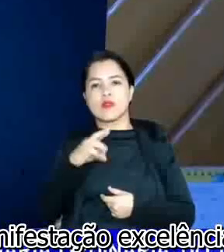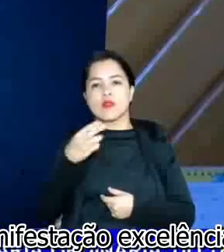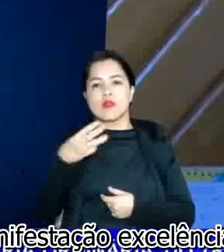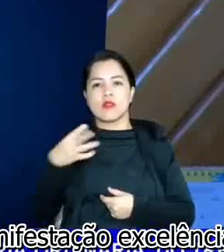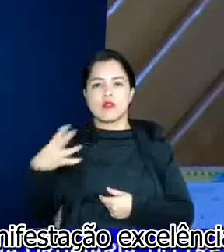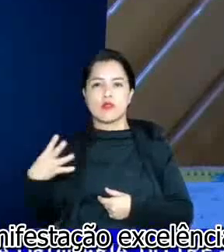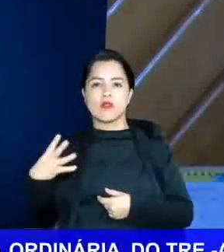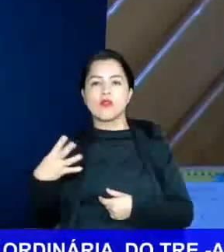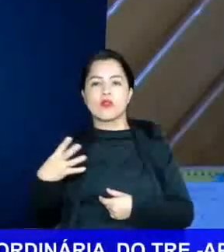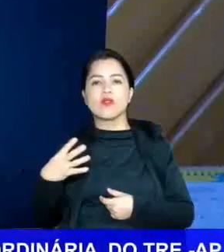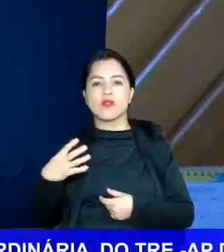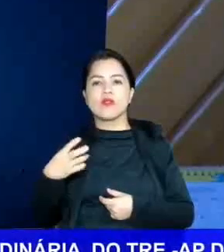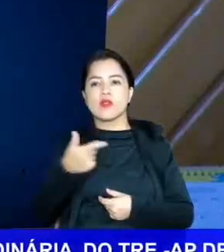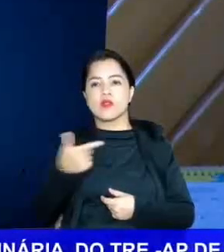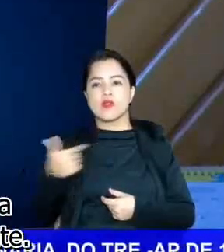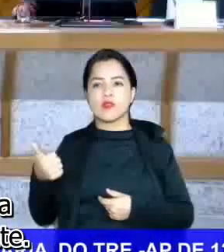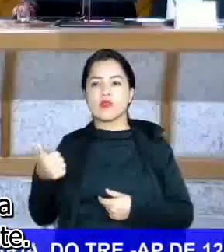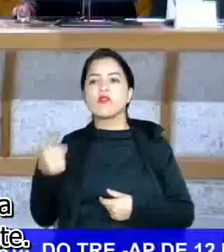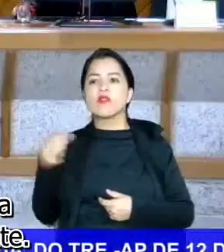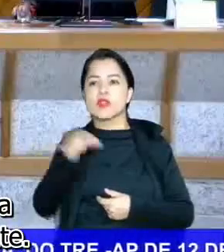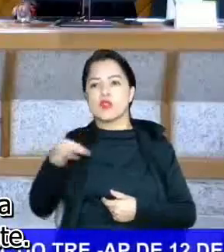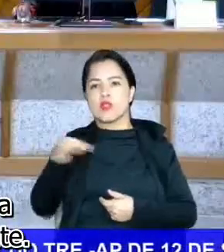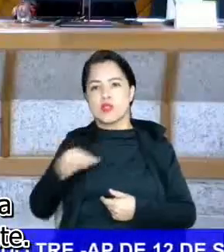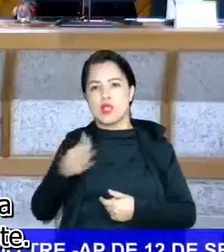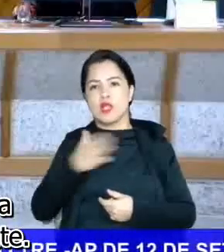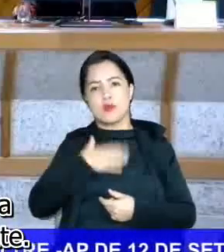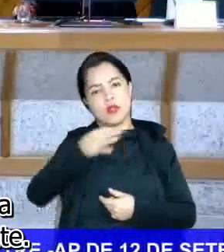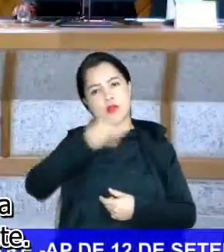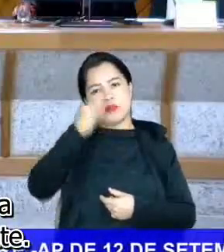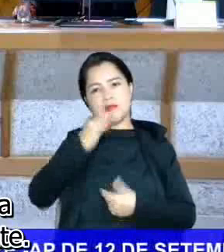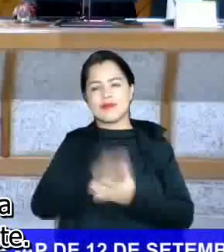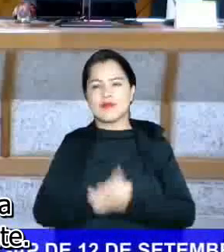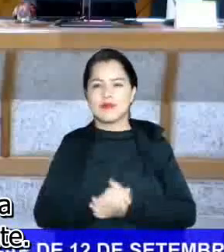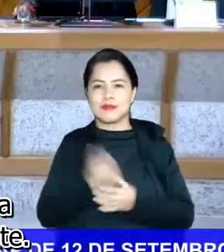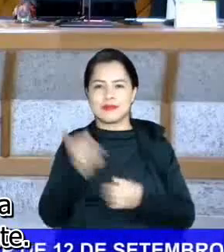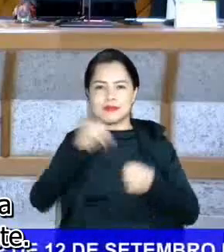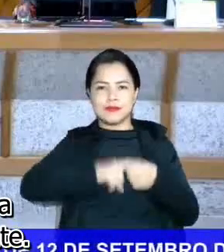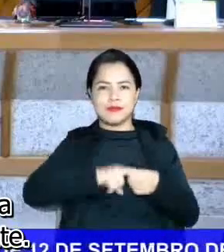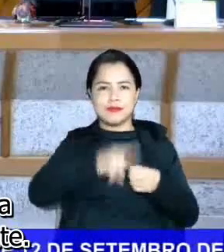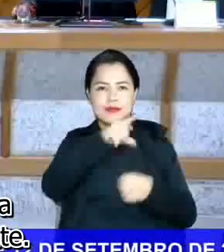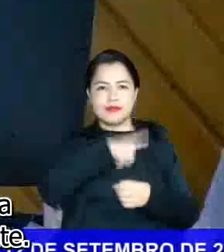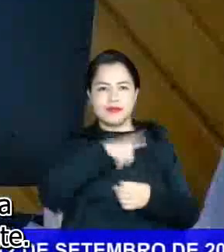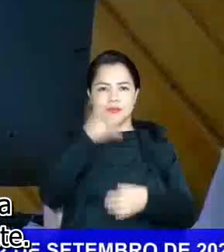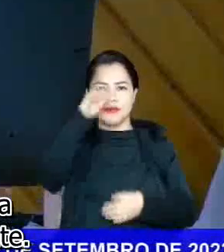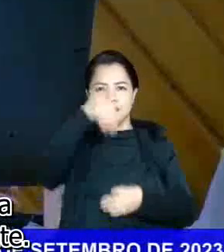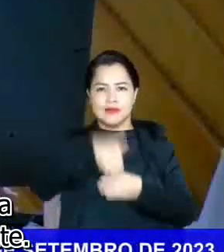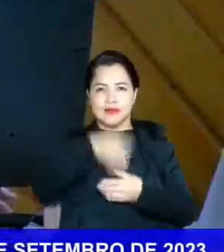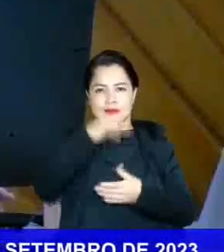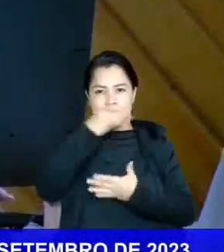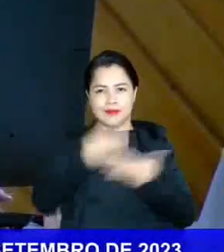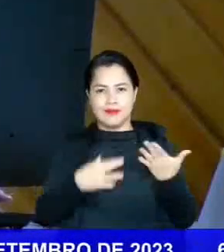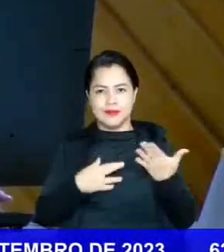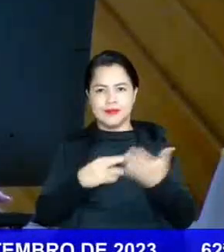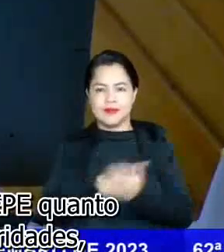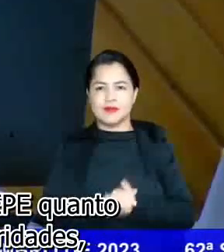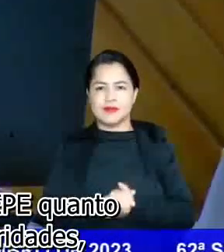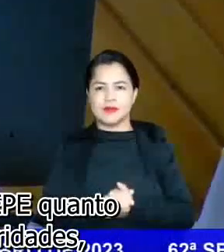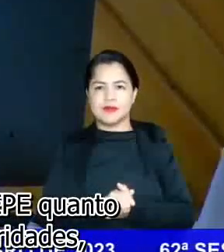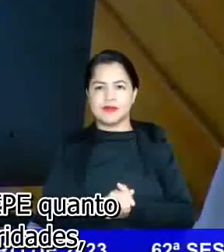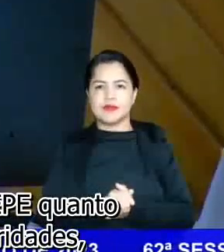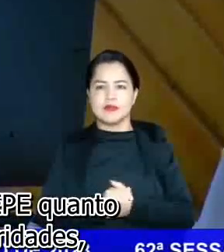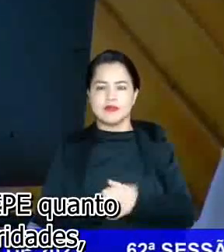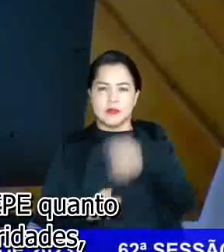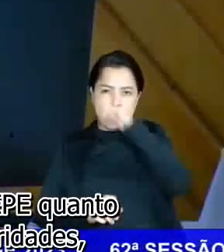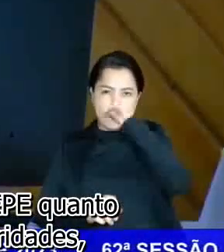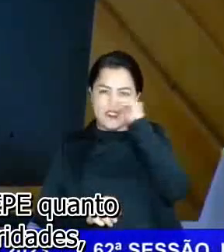121.534,25. É a manifestação, Excelência. Obrigado, doutor Nilton. Devolvo a Imagem palavra ampla à do ilustre plenário. relatora para voto. Obrigada, presidente. Na tela, Vejamos